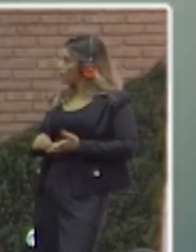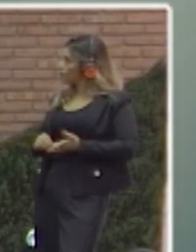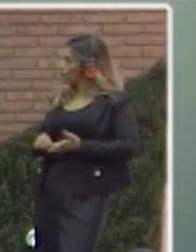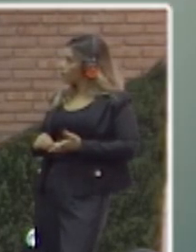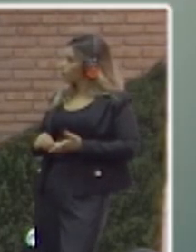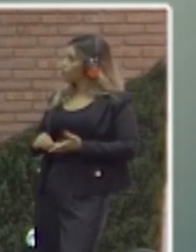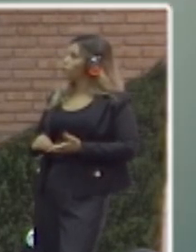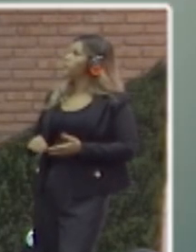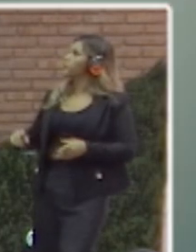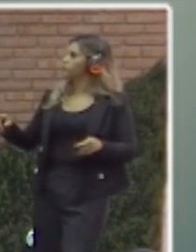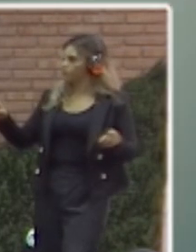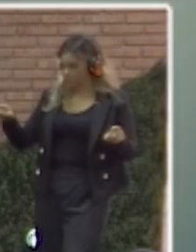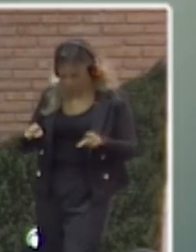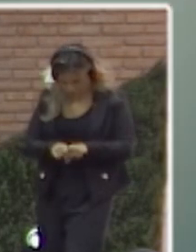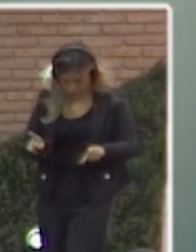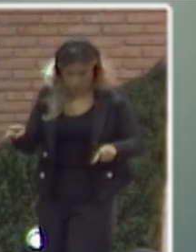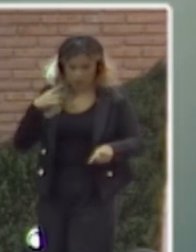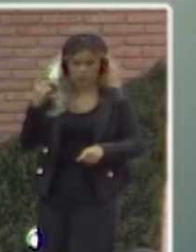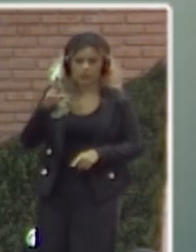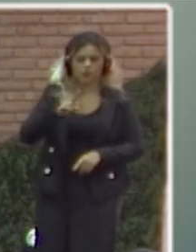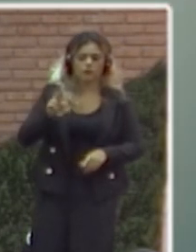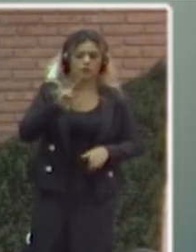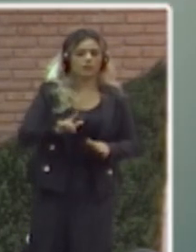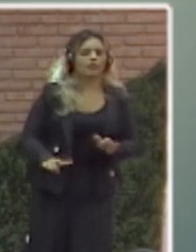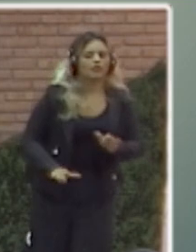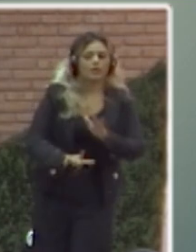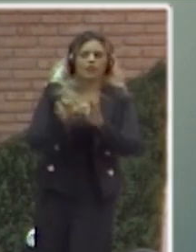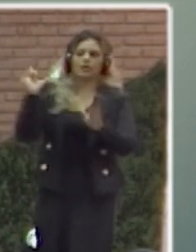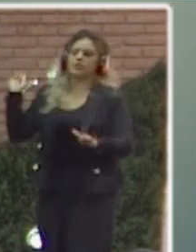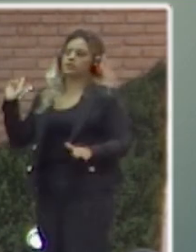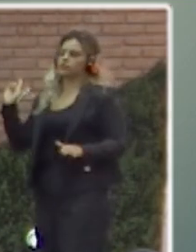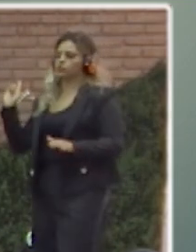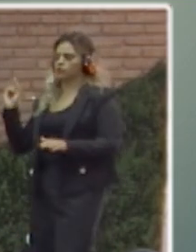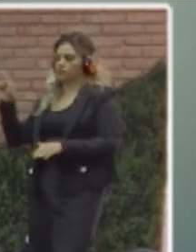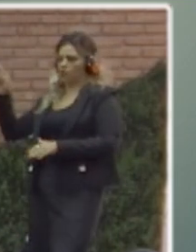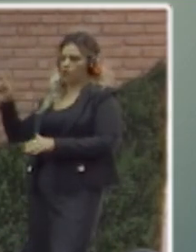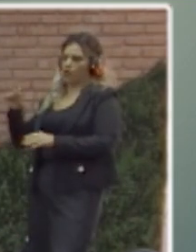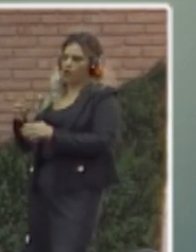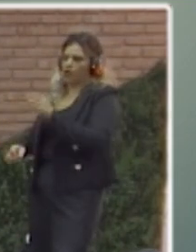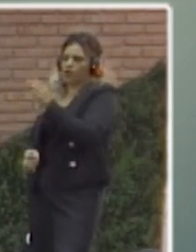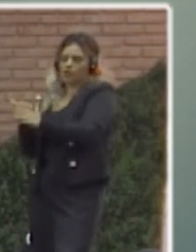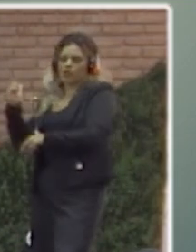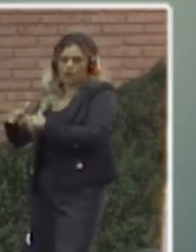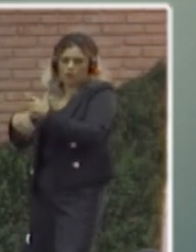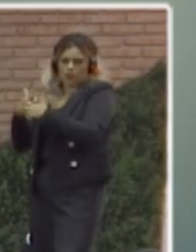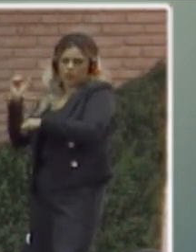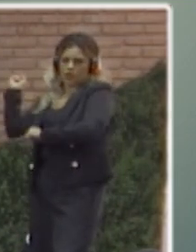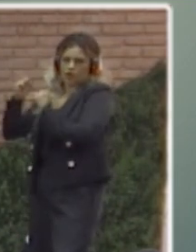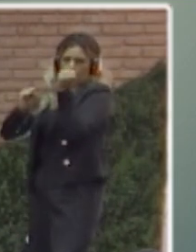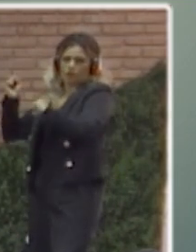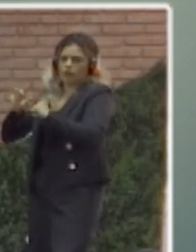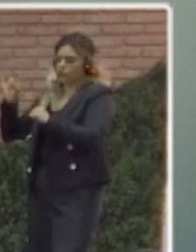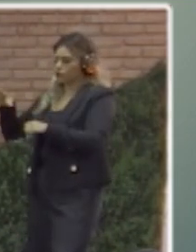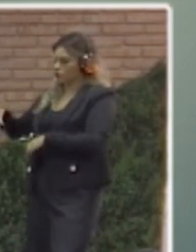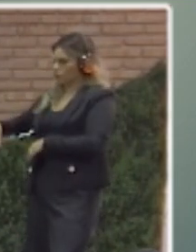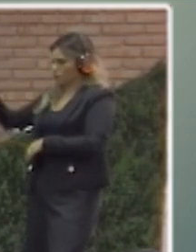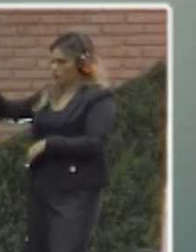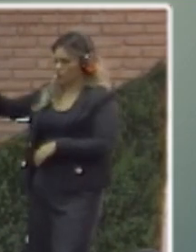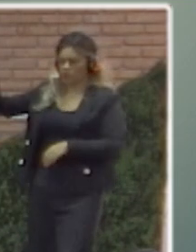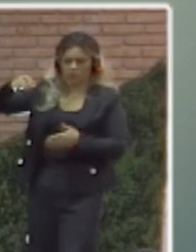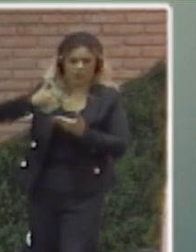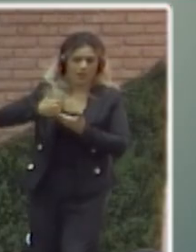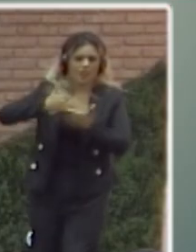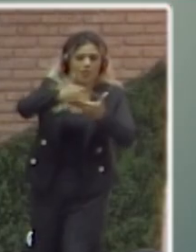A Mace também usa o sistema de pré-fabricação e industrialização para sistemas de